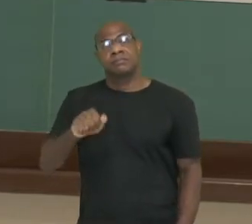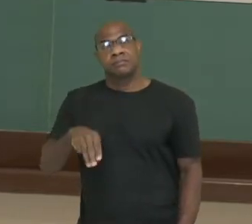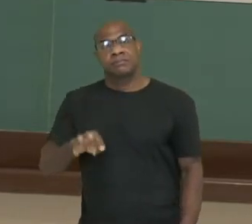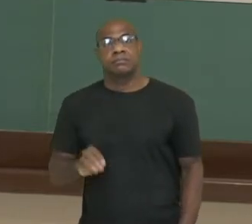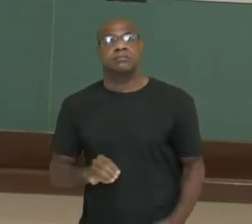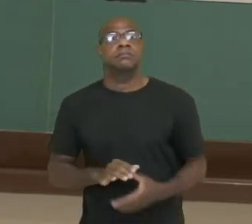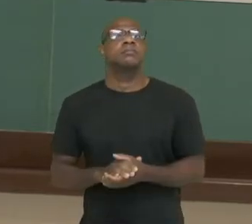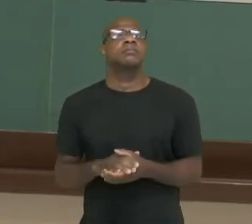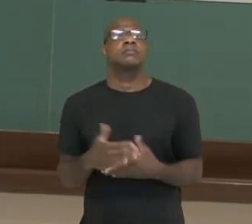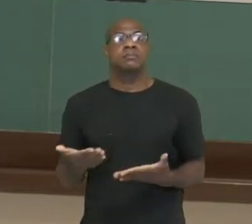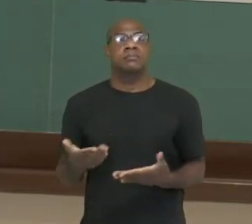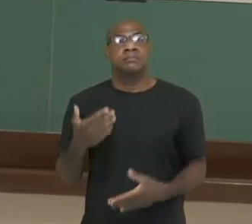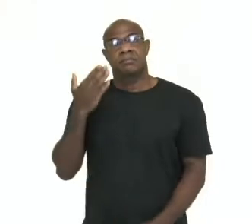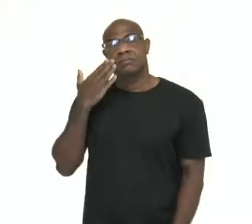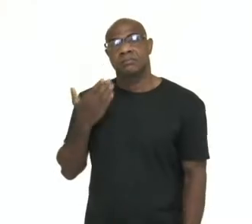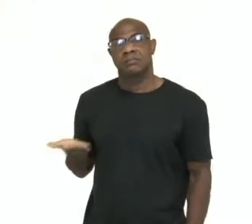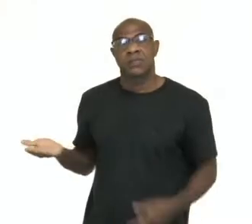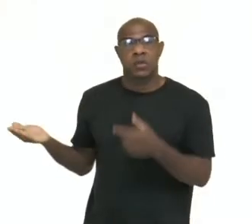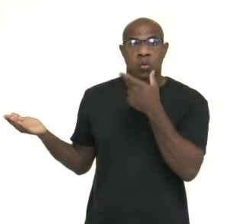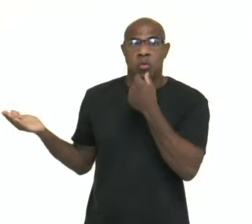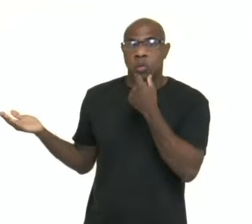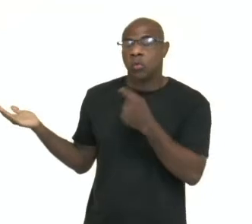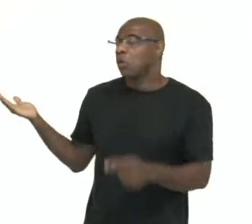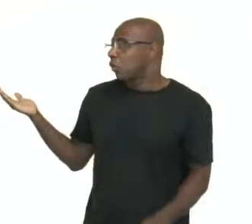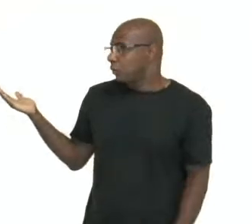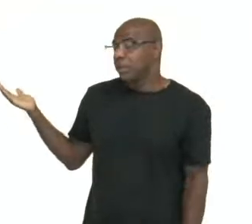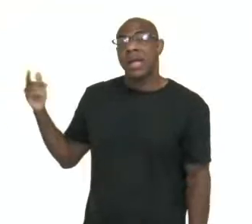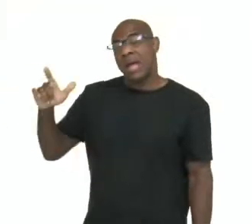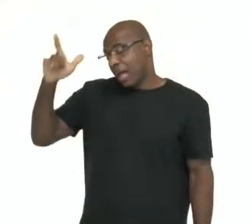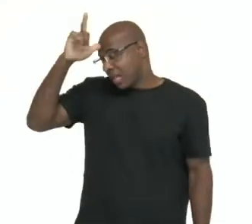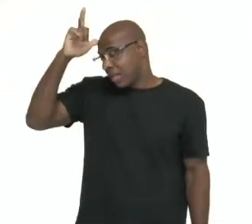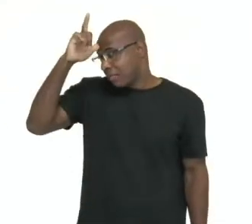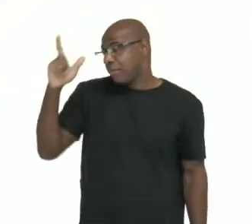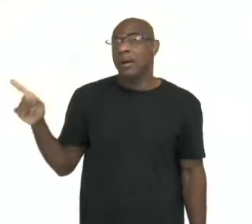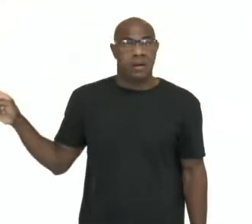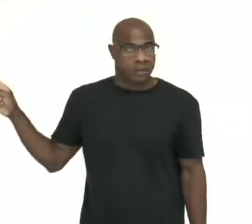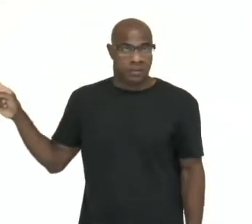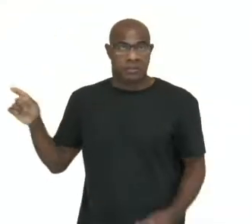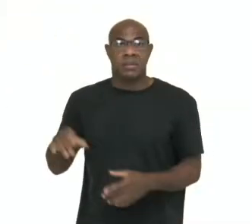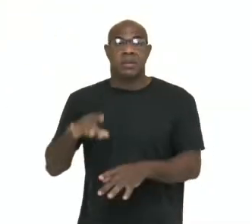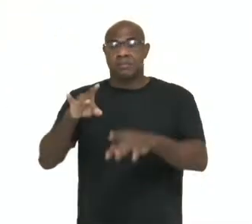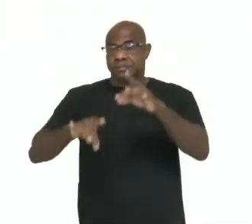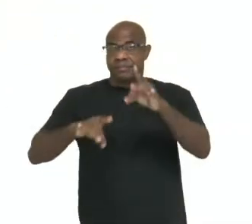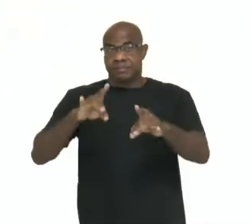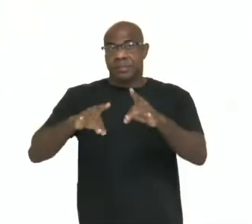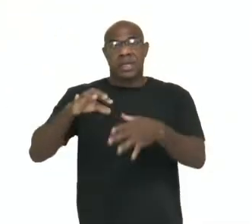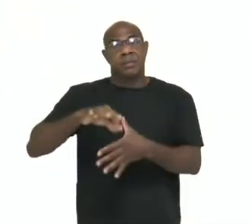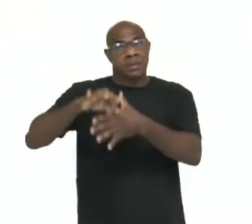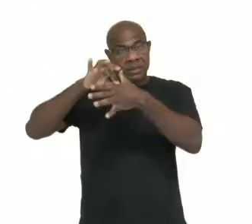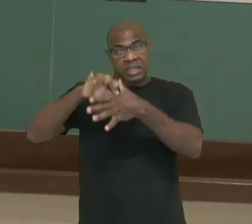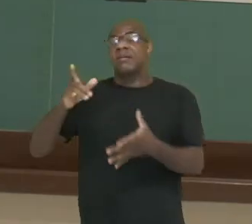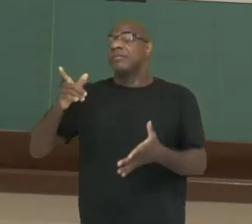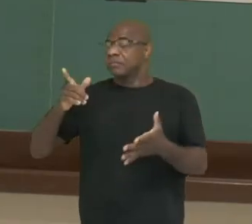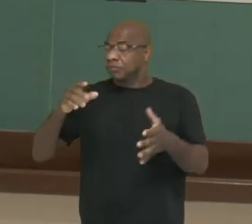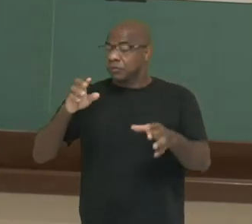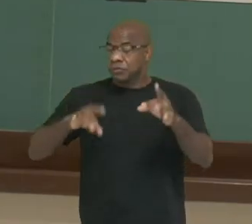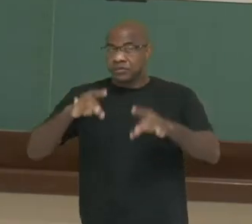Então, aqui o Bertolt Brecht, né, foi um dramaturgo alemão, representante do teatro épico.